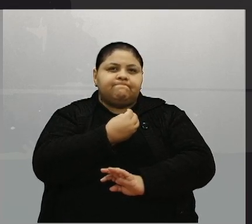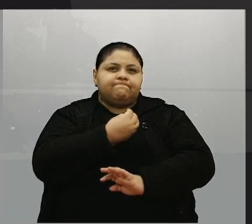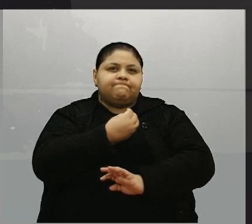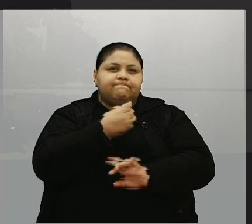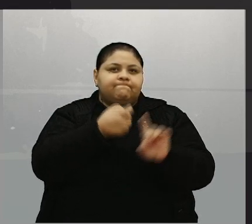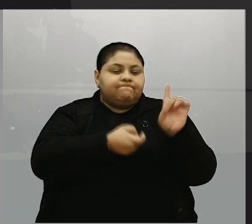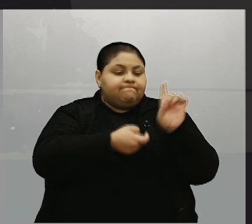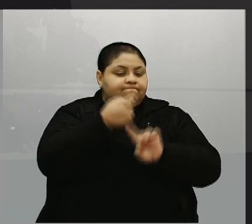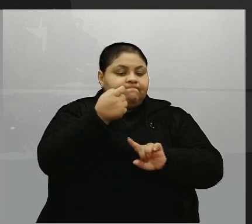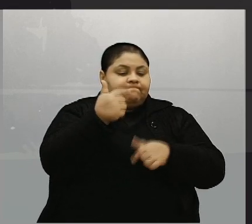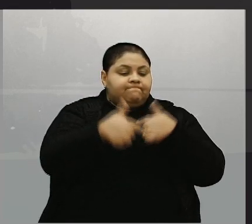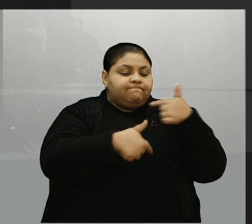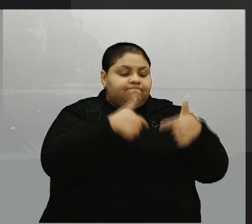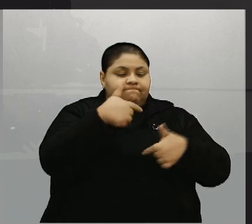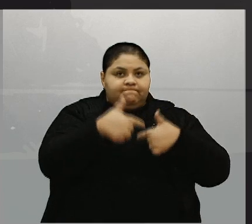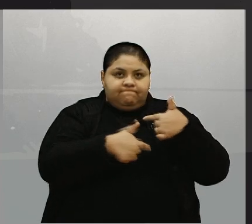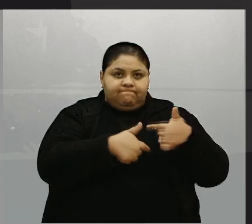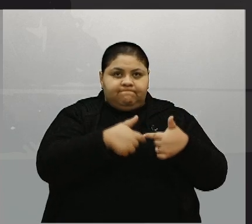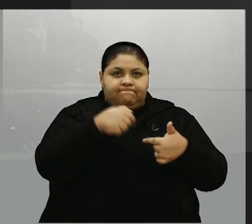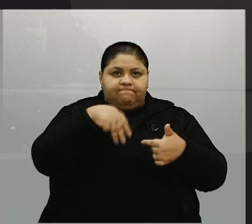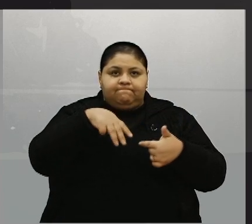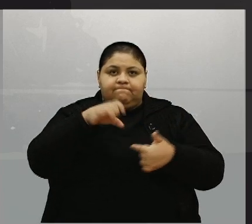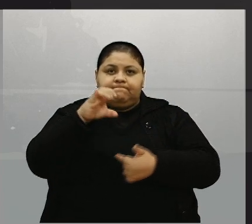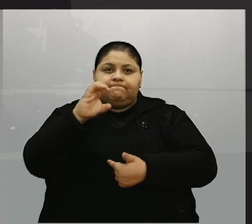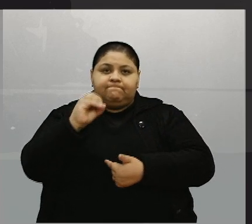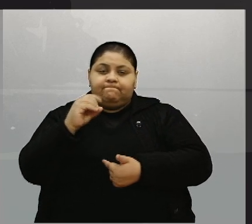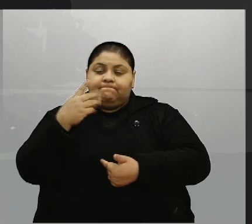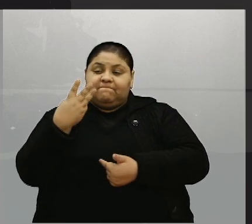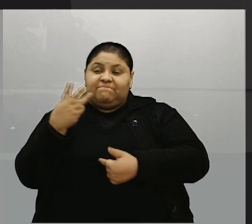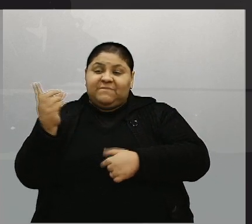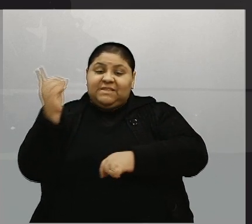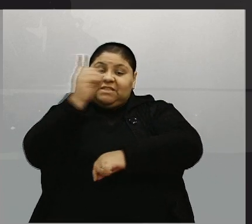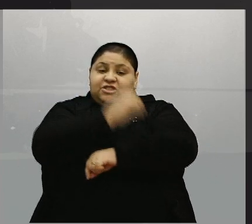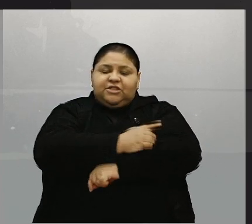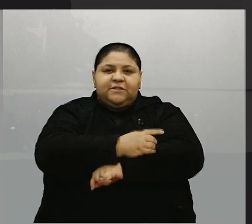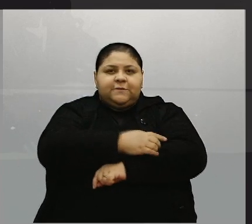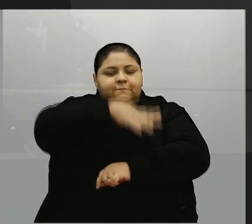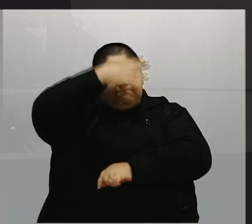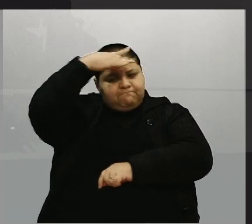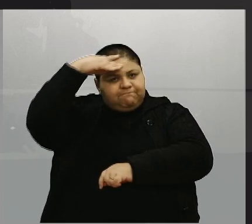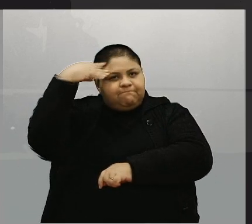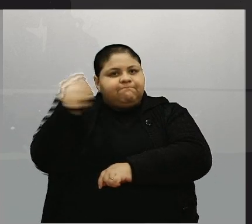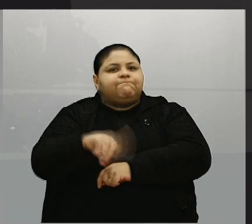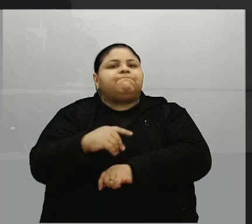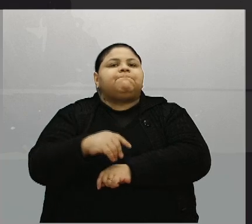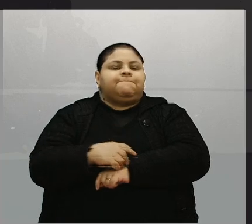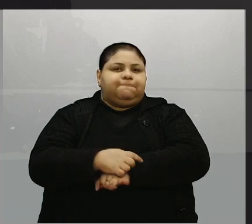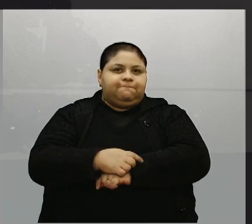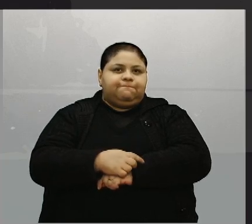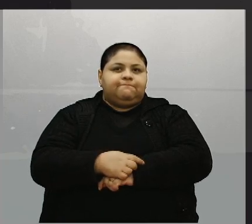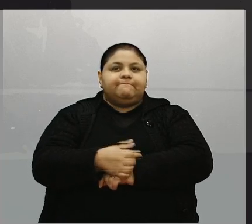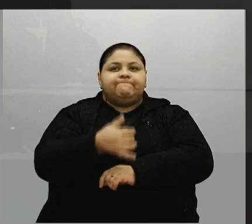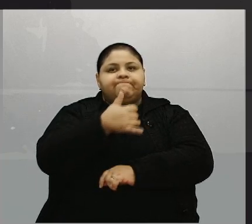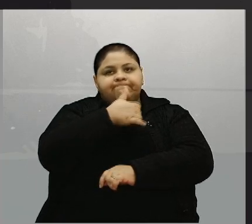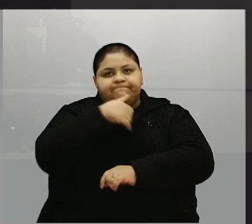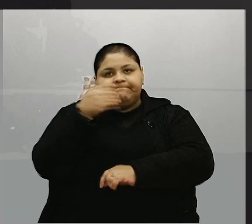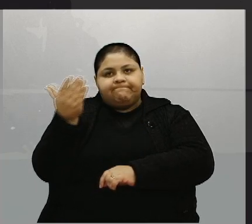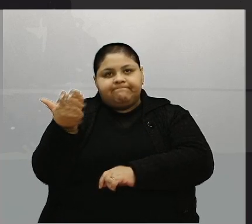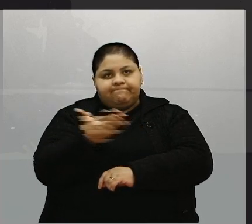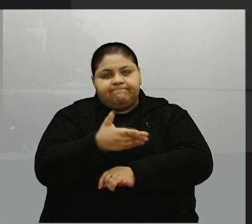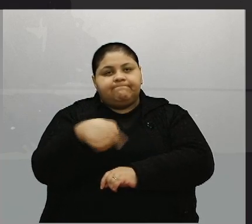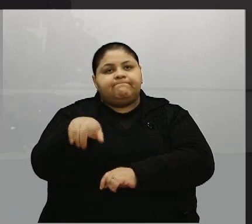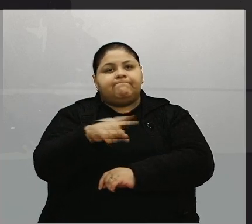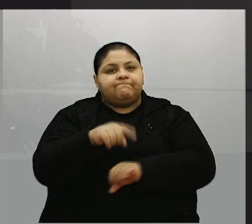de trabalho. Mês de maio foi 3 dias de sol só, Juliano Valim. E infelizmente, colegas, a